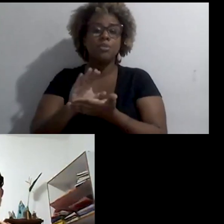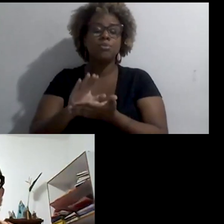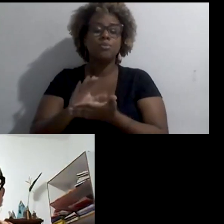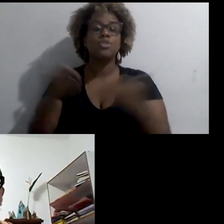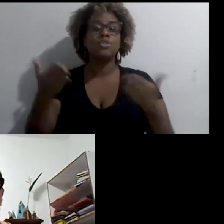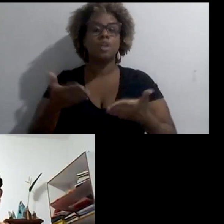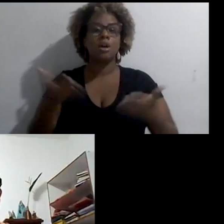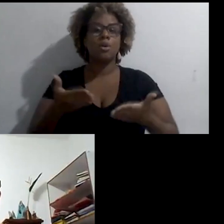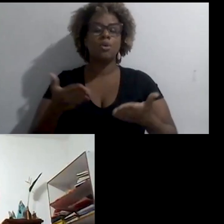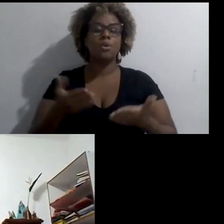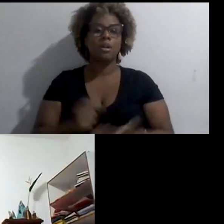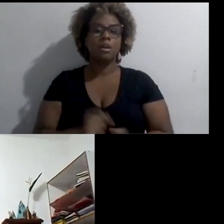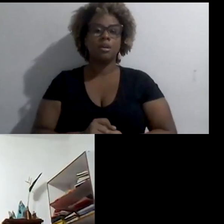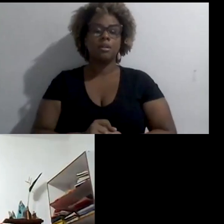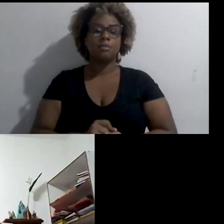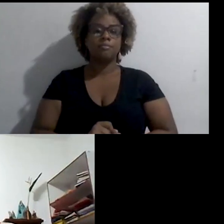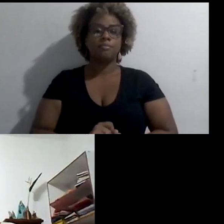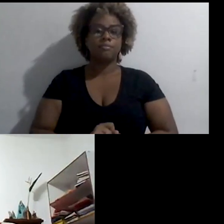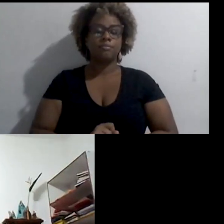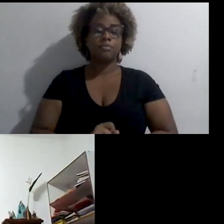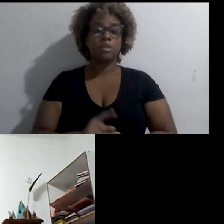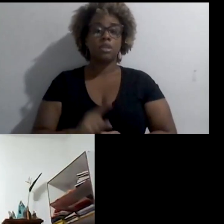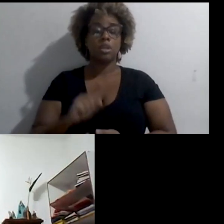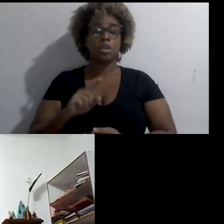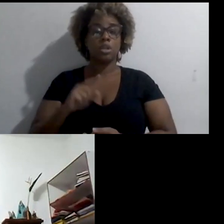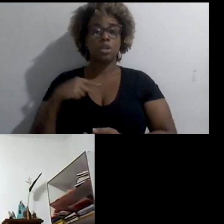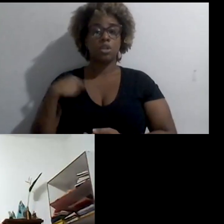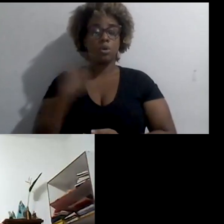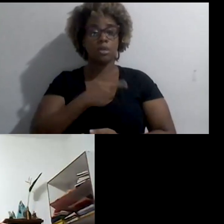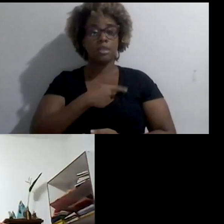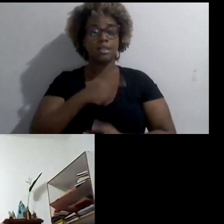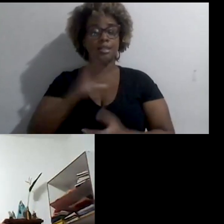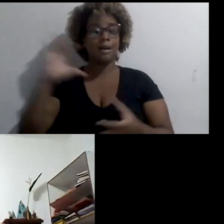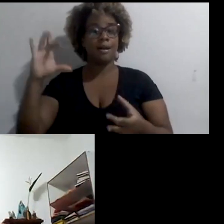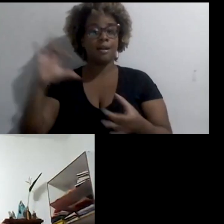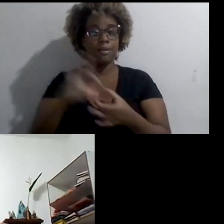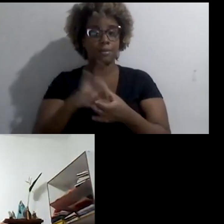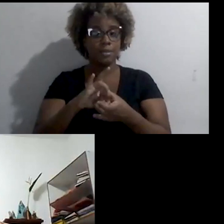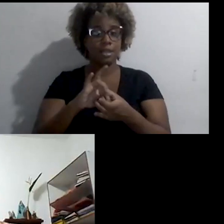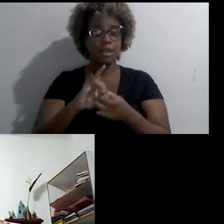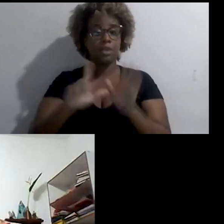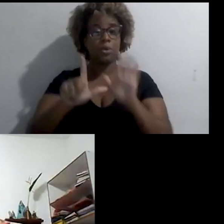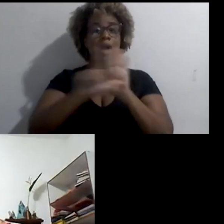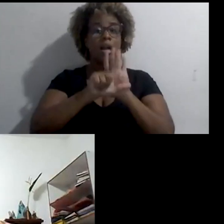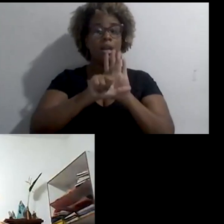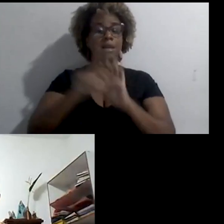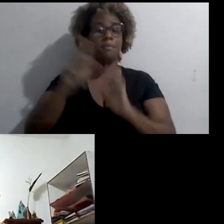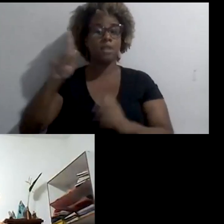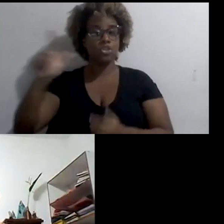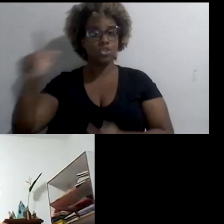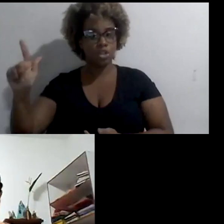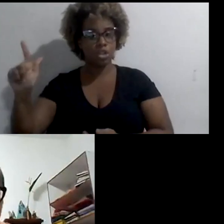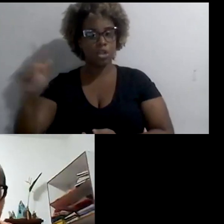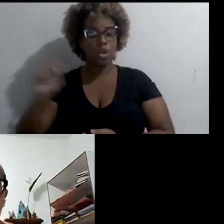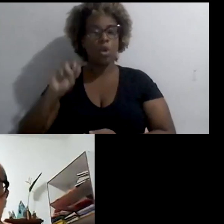não só podemos ficar atrelado à Lei Paulo Gustavo e à Lei Aldir Blanc II, né?